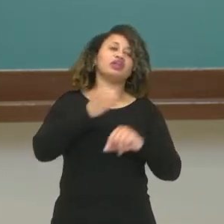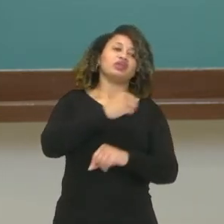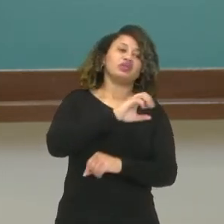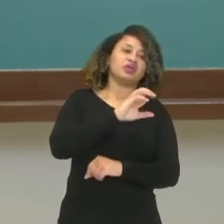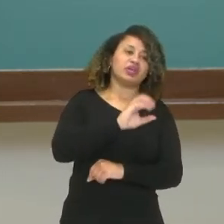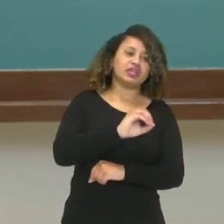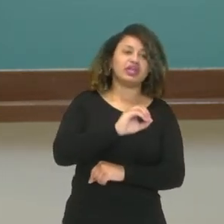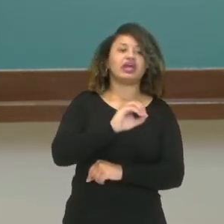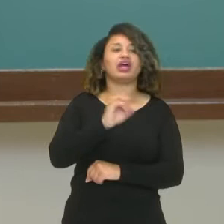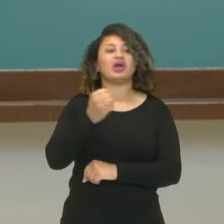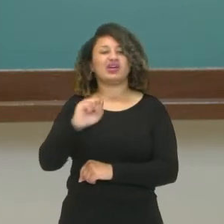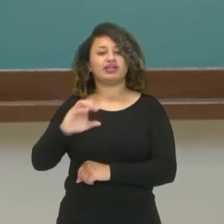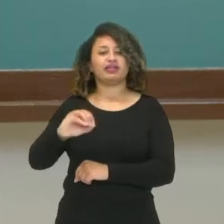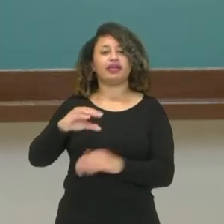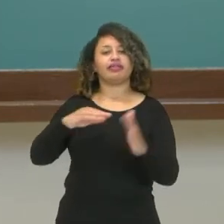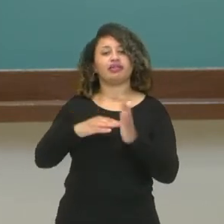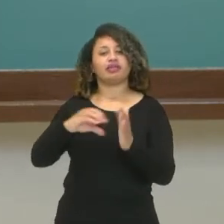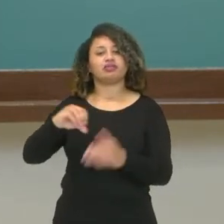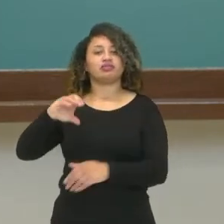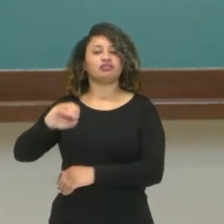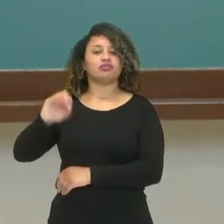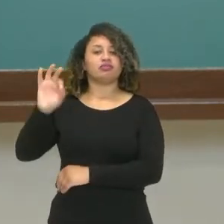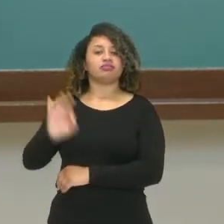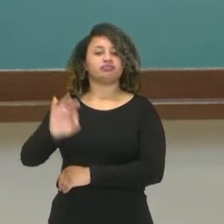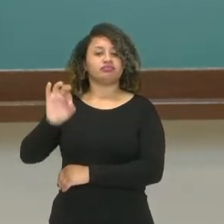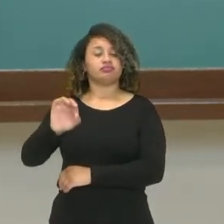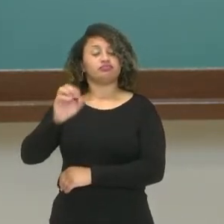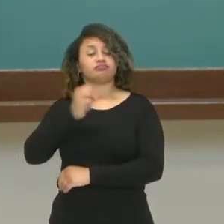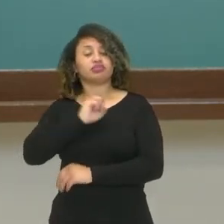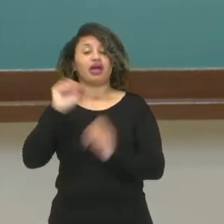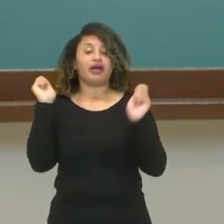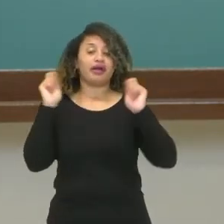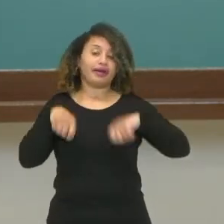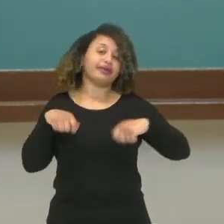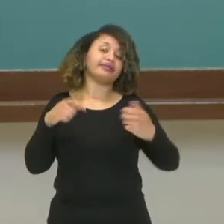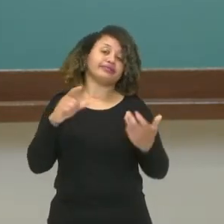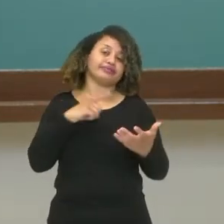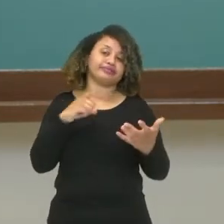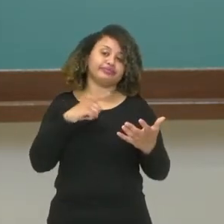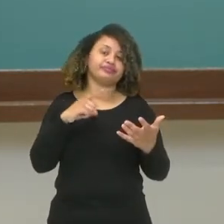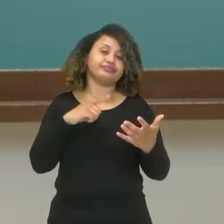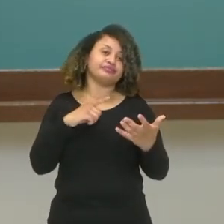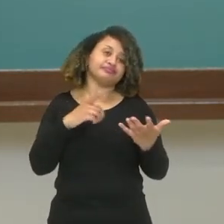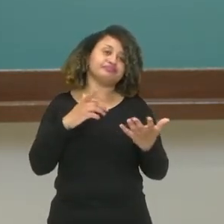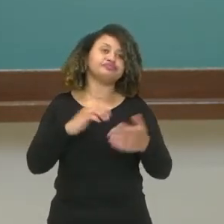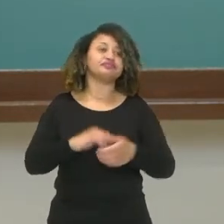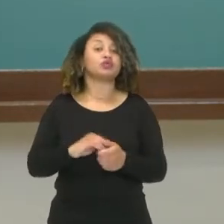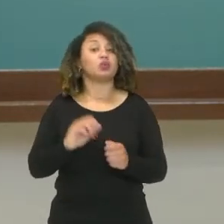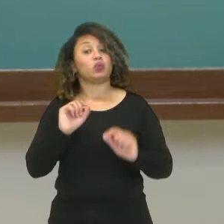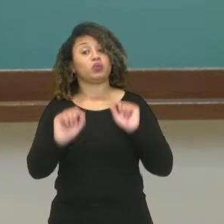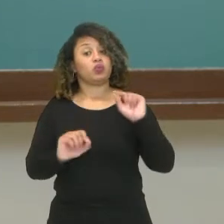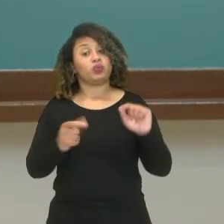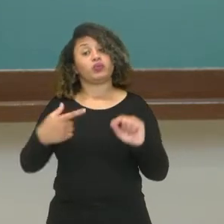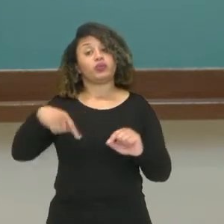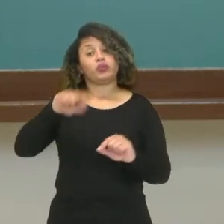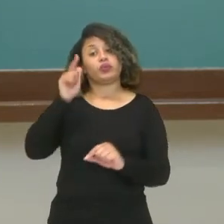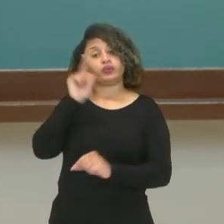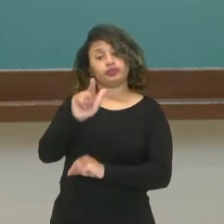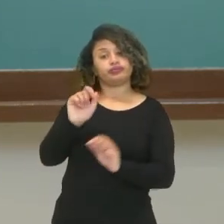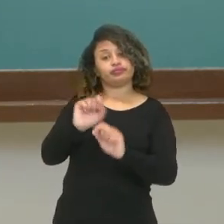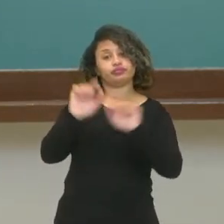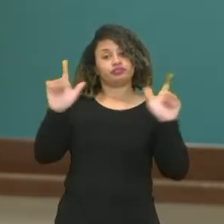90% de batimentos, tá? Da nossa capacidade, óbvio que a gente consegue. O que é